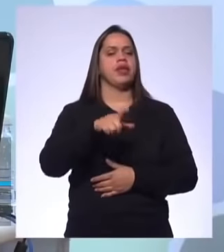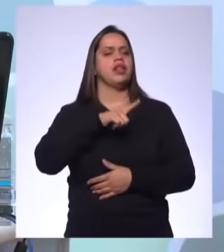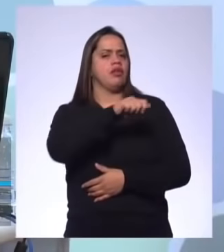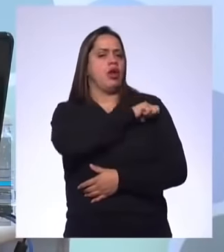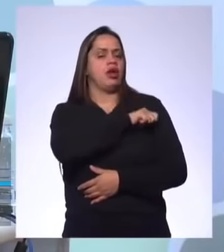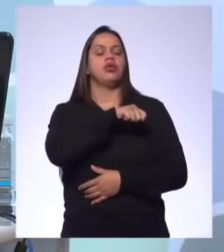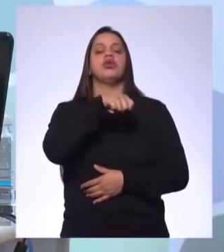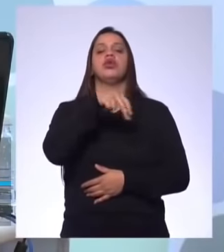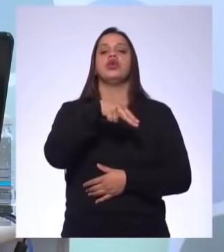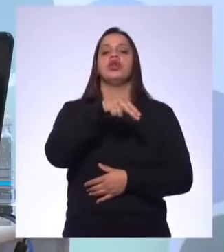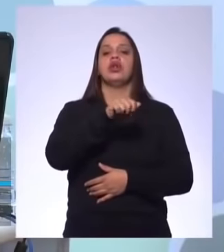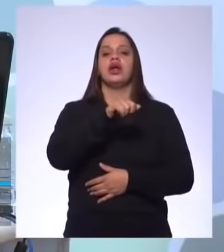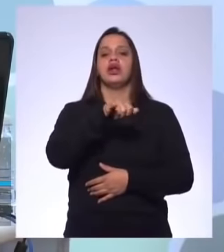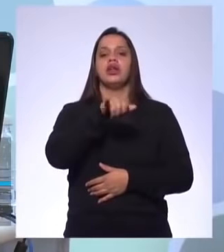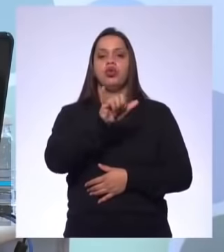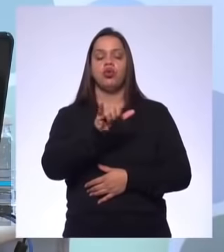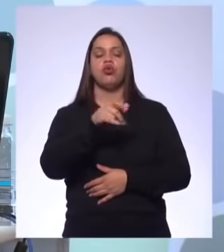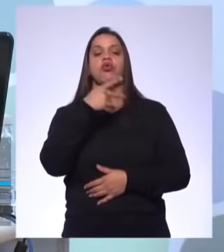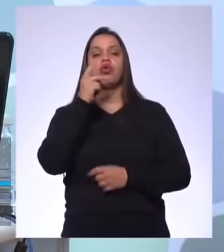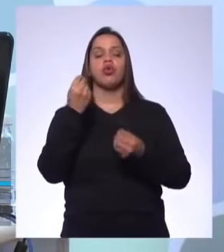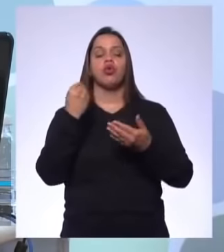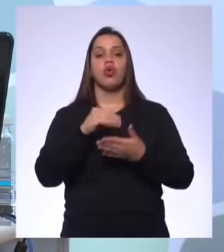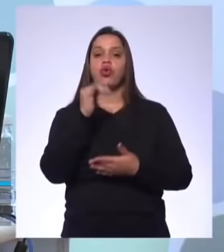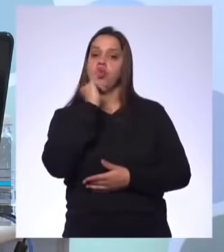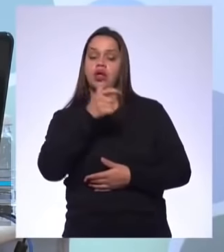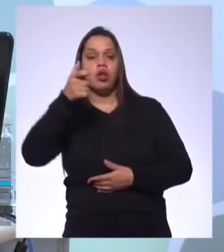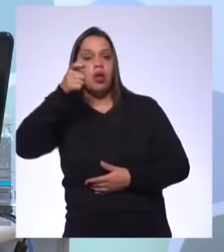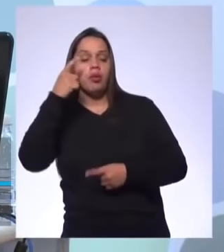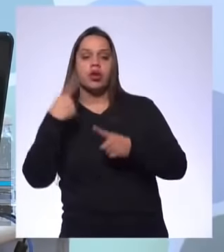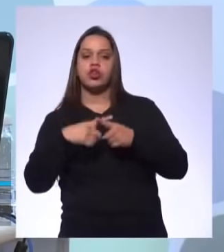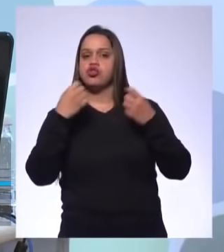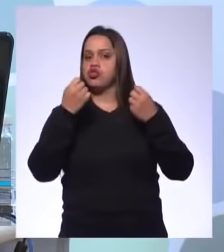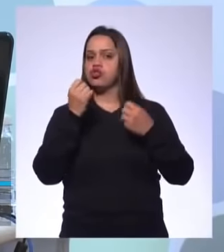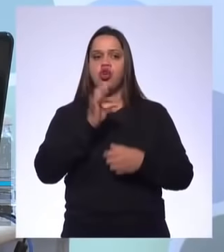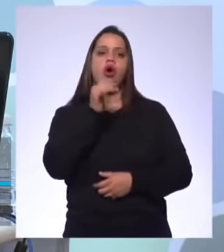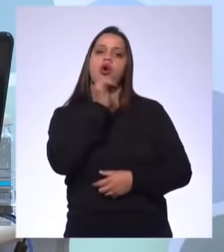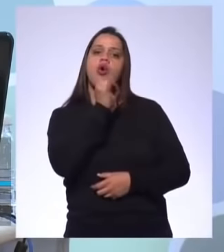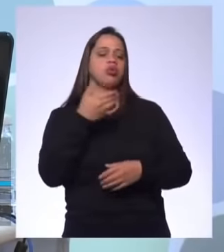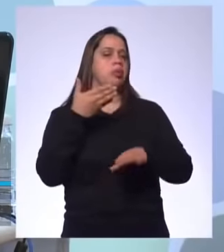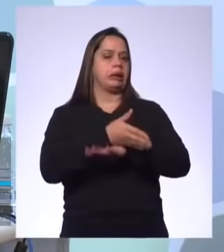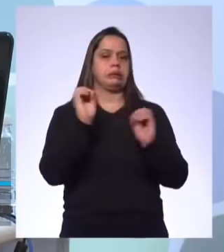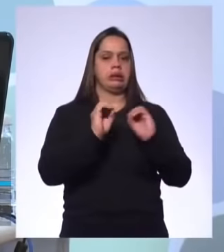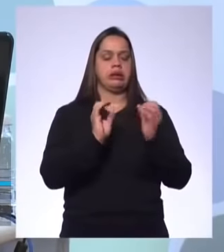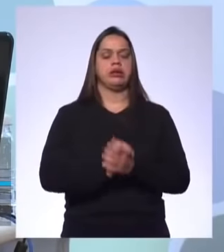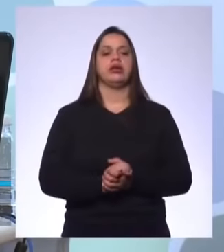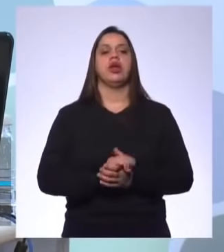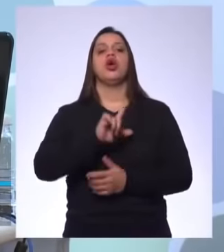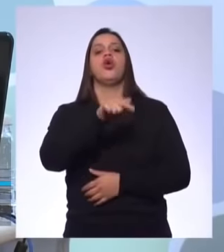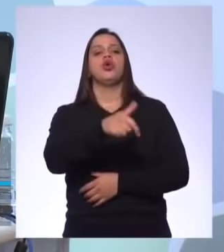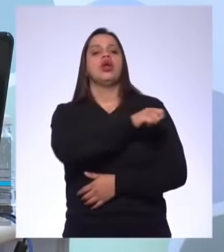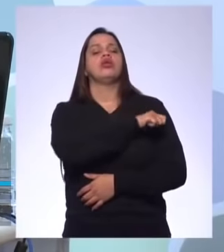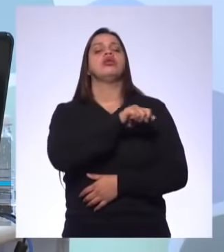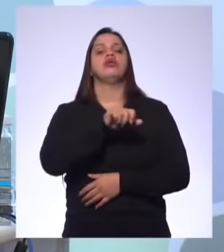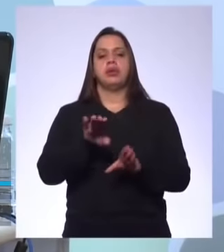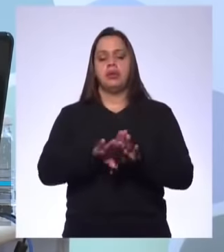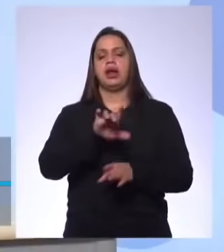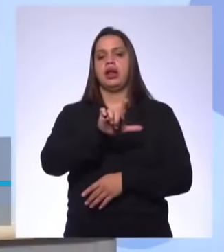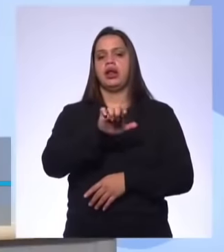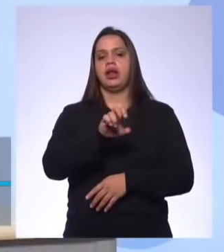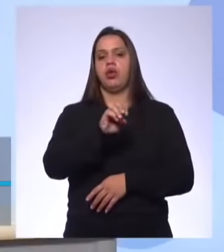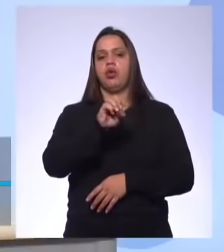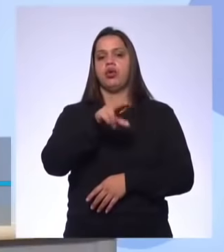observador, porque ele só narra a história, não participa. O Leonardo também porque ele não participa da história. Ana